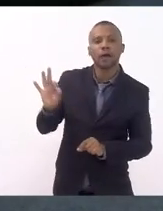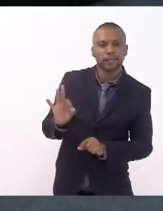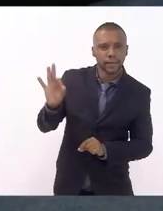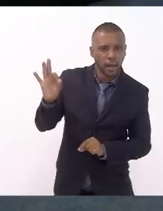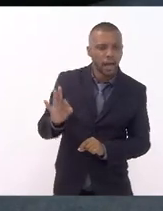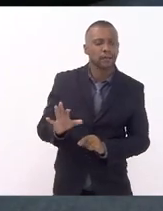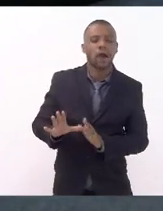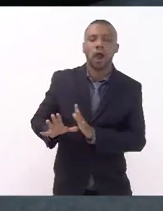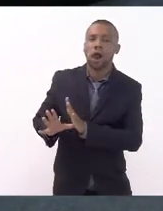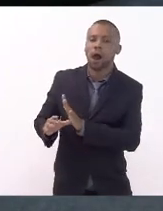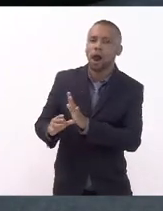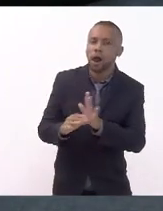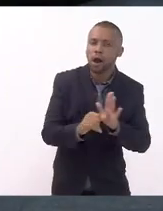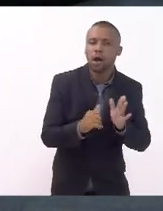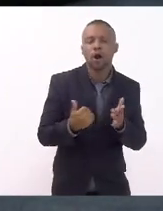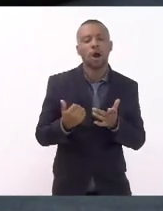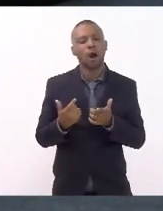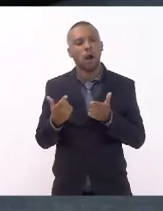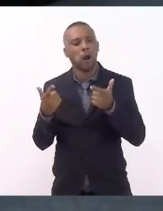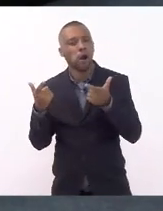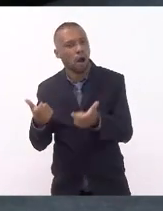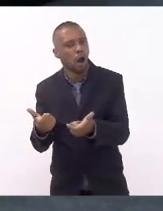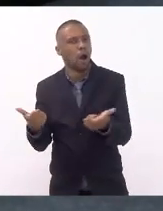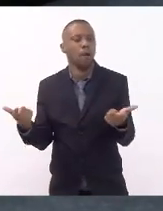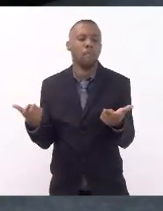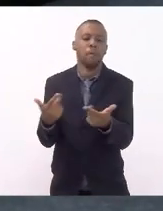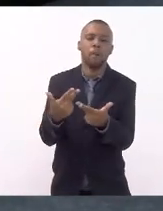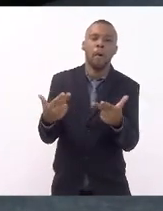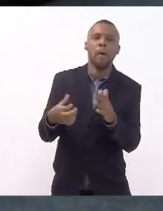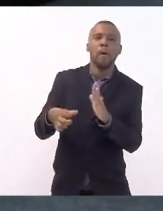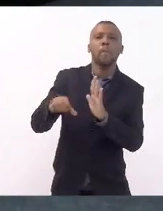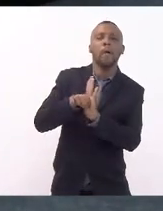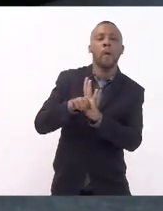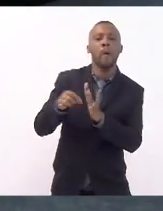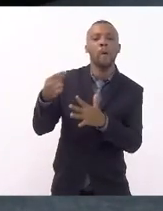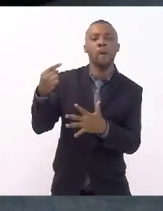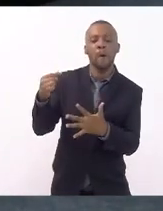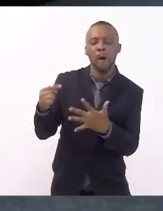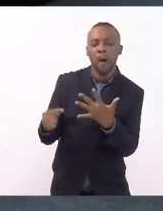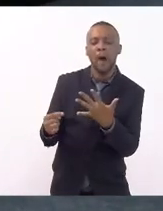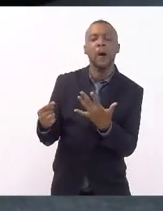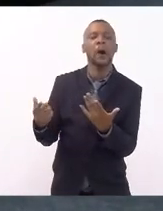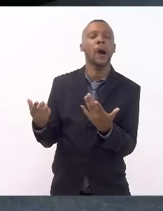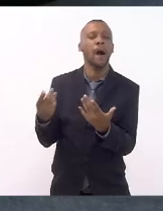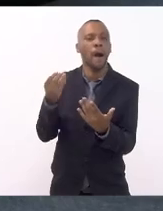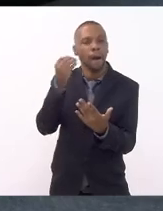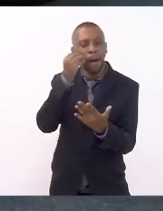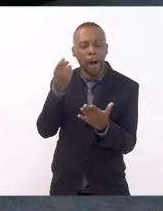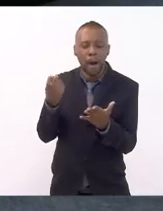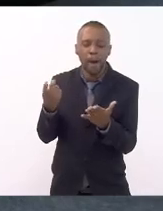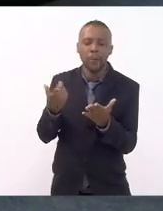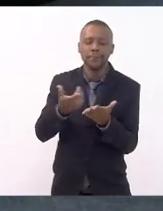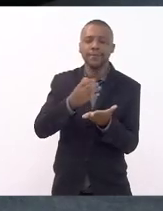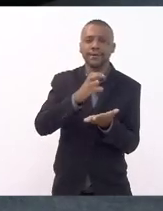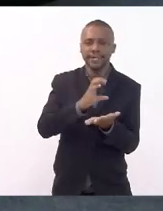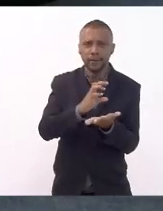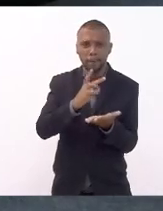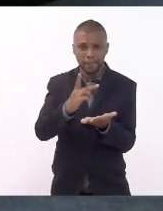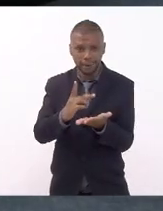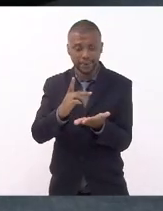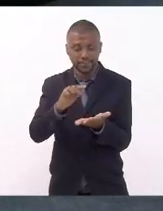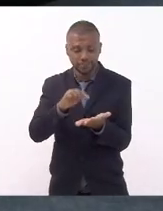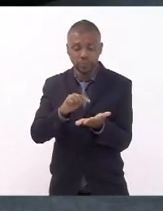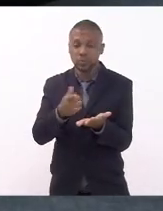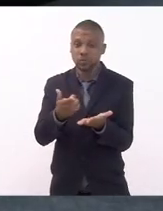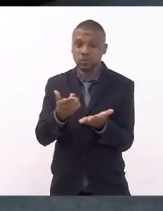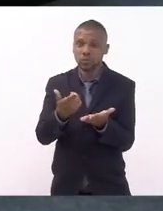de roubos, de furtos, né, dentre outros crimes previstos no Código Penal Brasileiro. Então, por